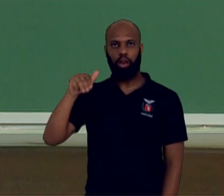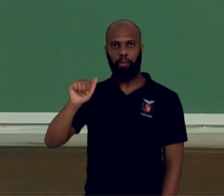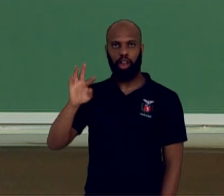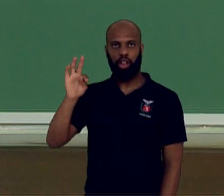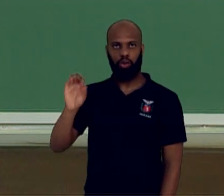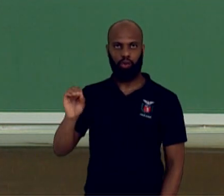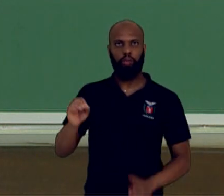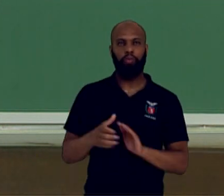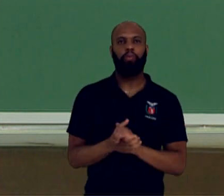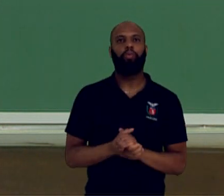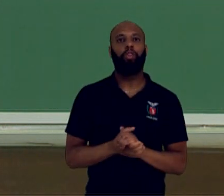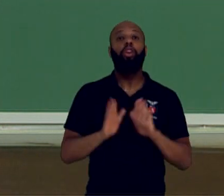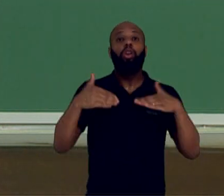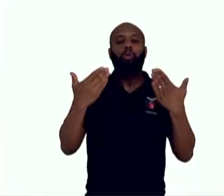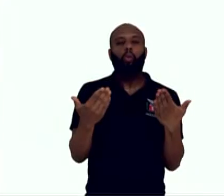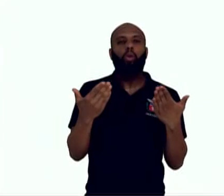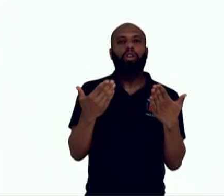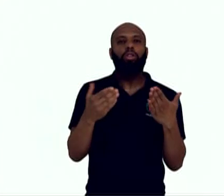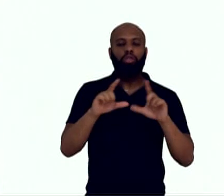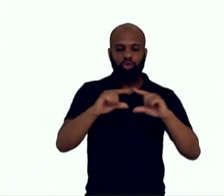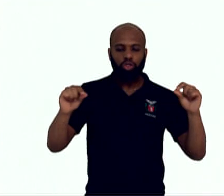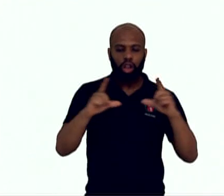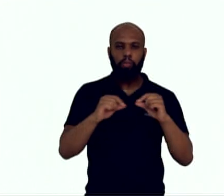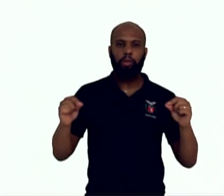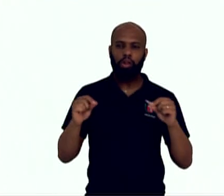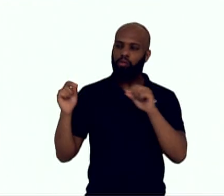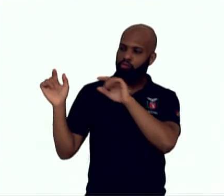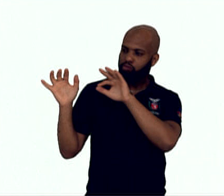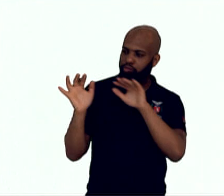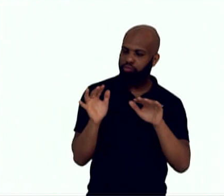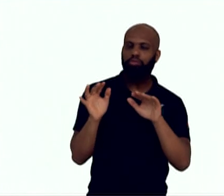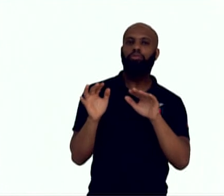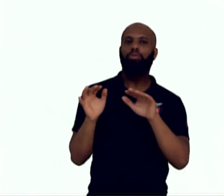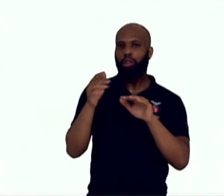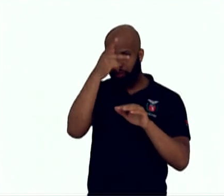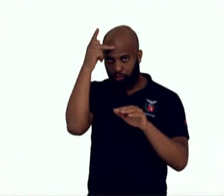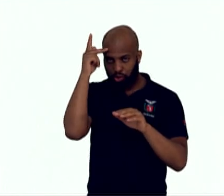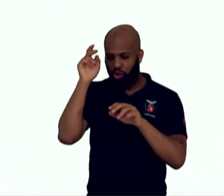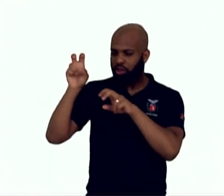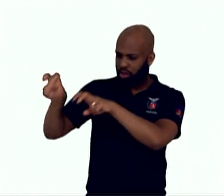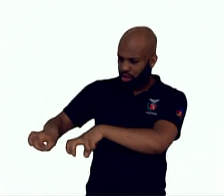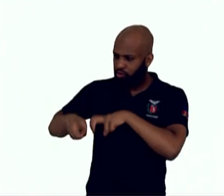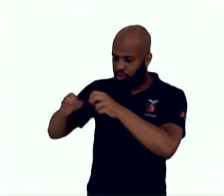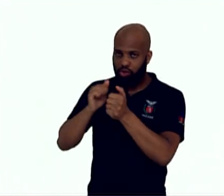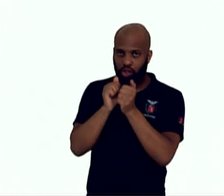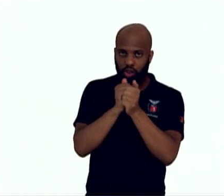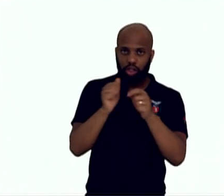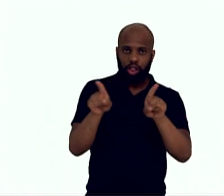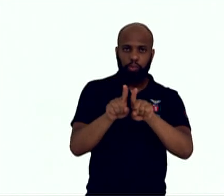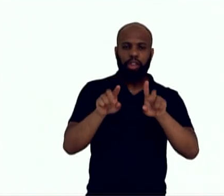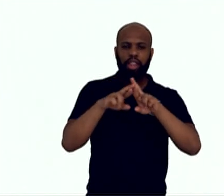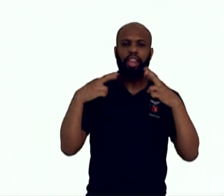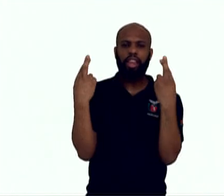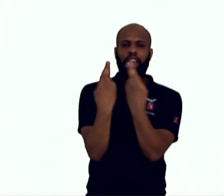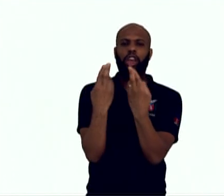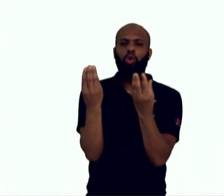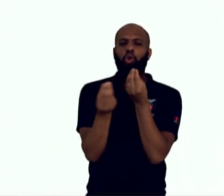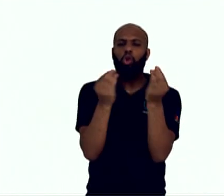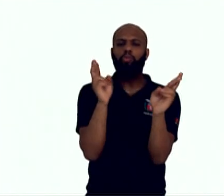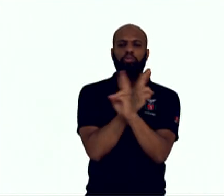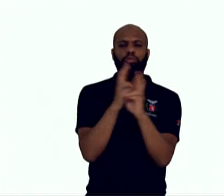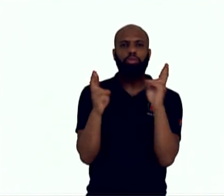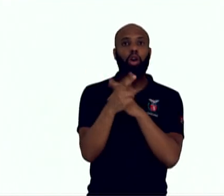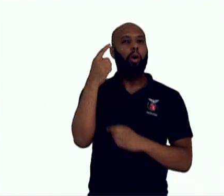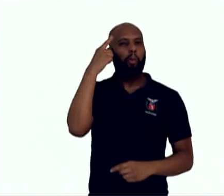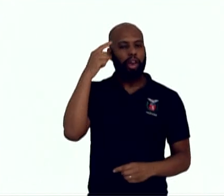Quando o Japão passou a ser povoado, qual a relação entre desenvolvimento agrícola do arroz e a formação dos reinos japoneses? Pense na questão das